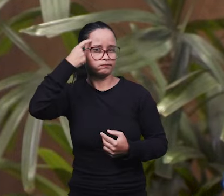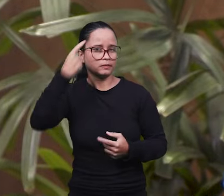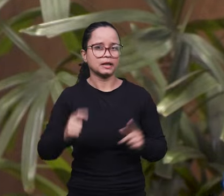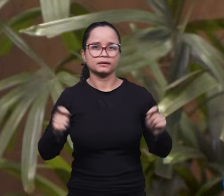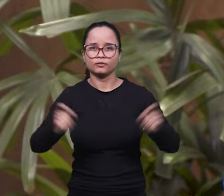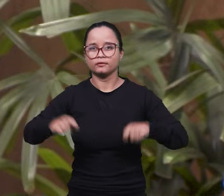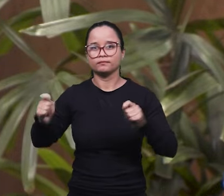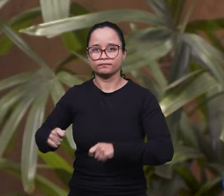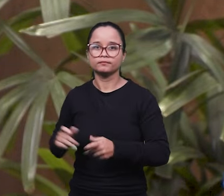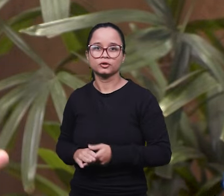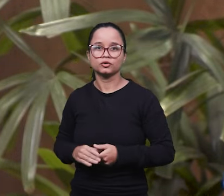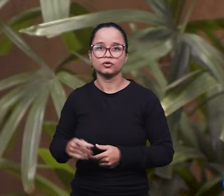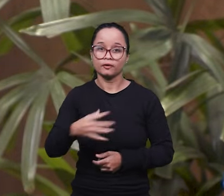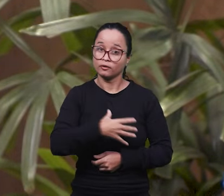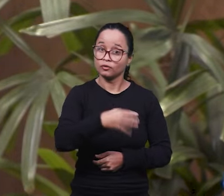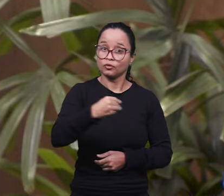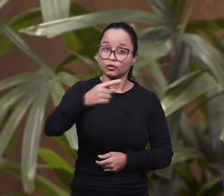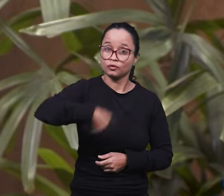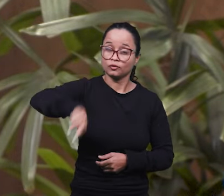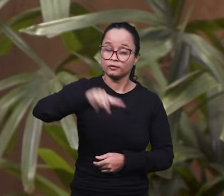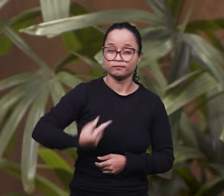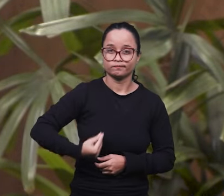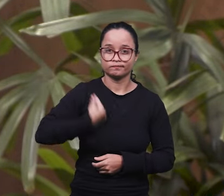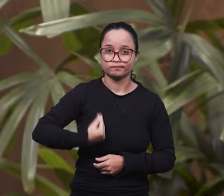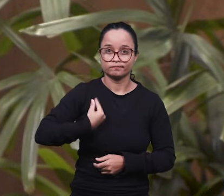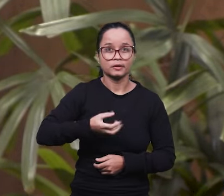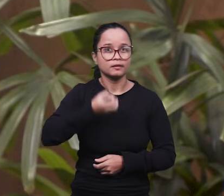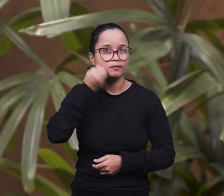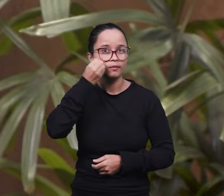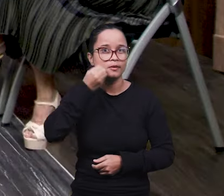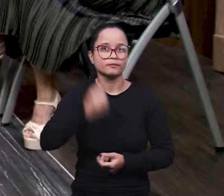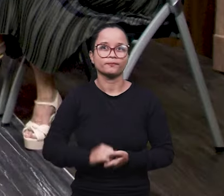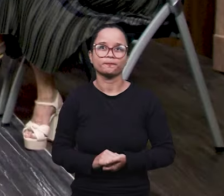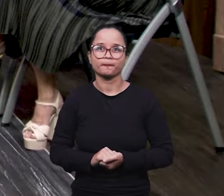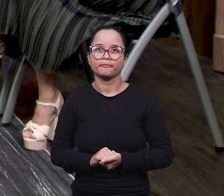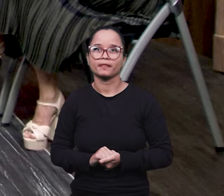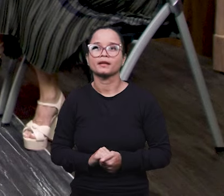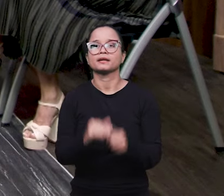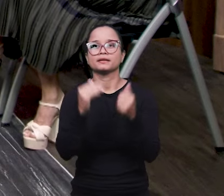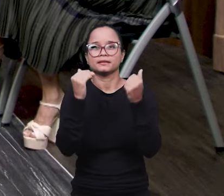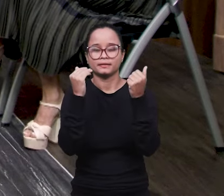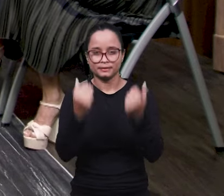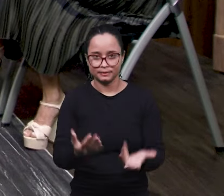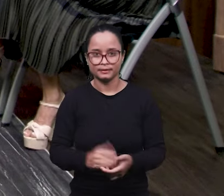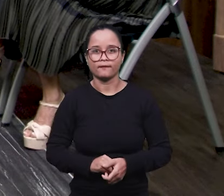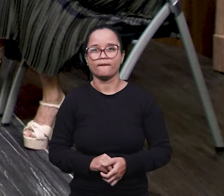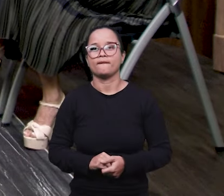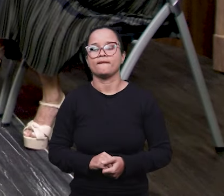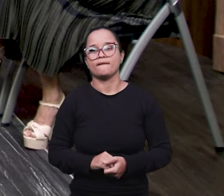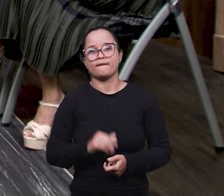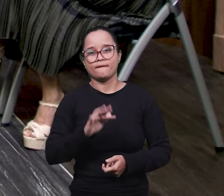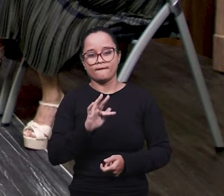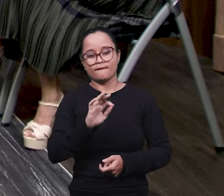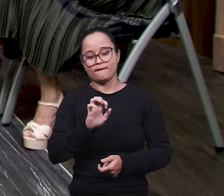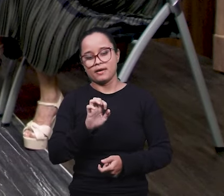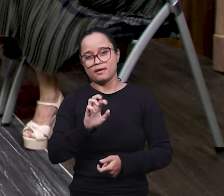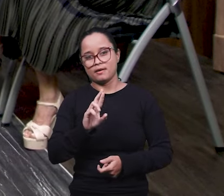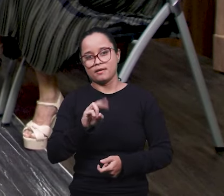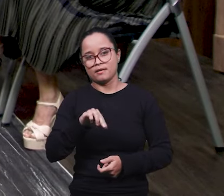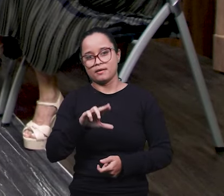possibilidades dos nossos filhos viverem uma experiência assim então Fernanda eh ter